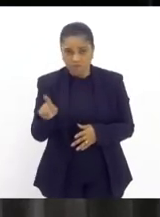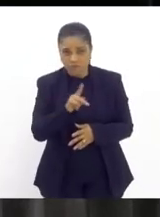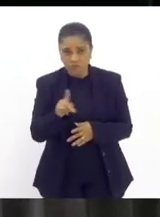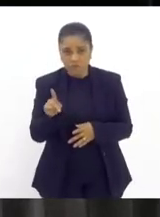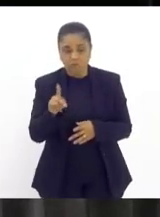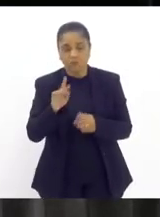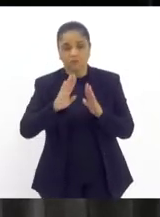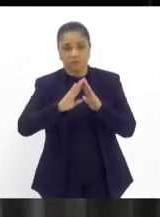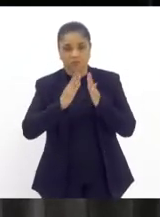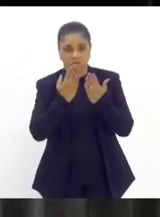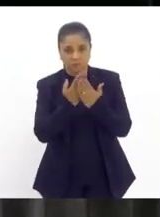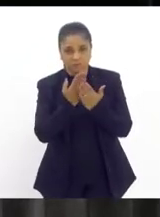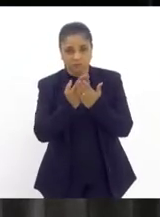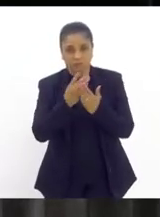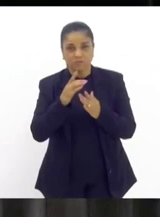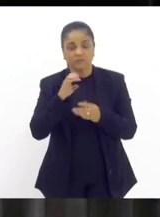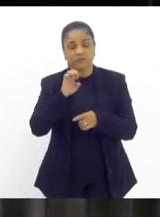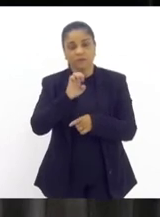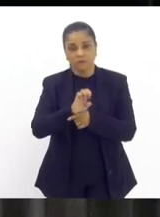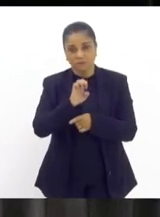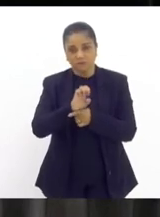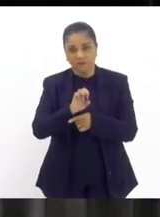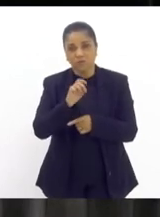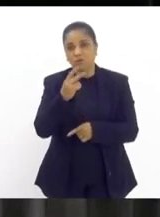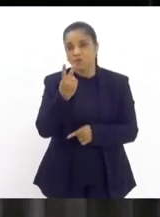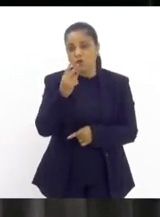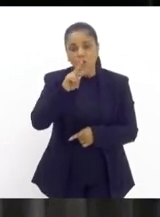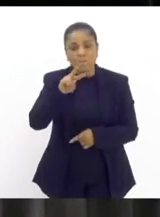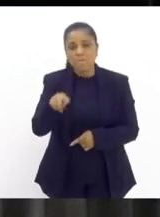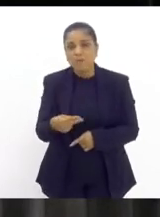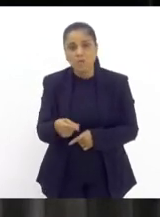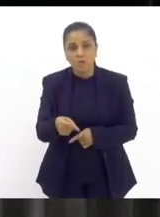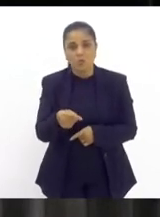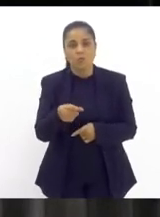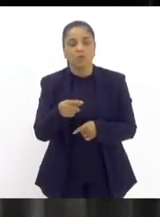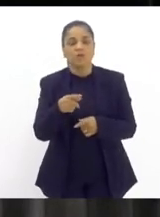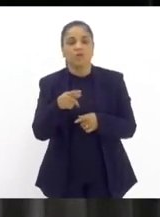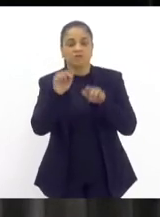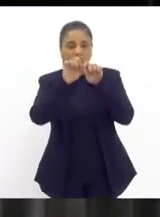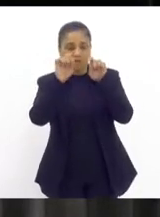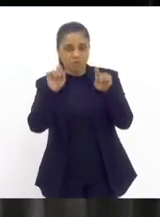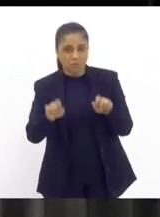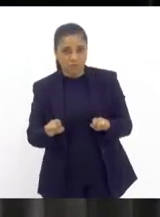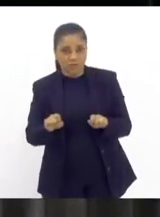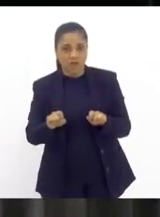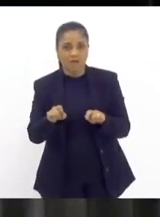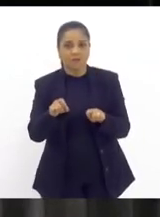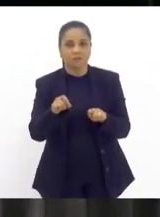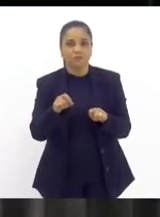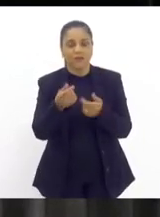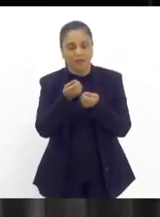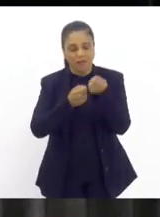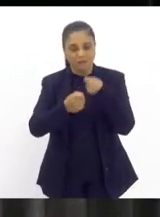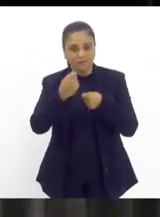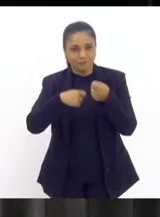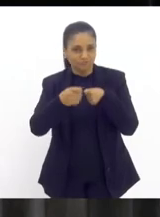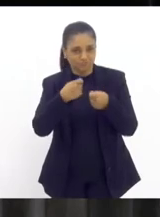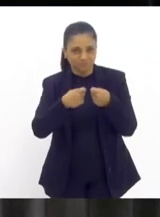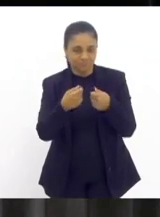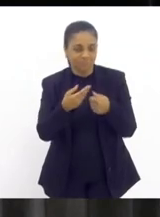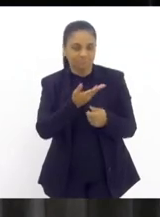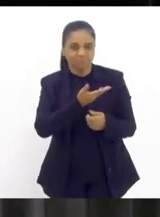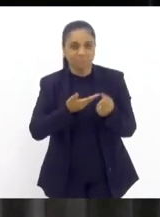base de r$ 2000 e para funcionários administrativos das escolas que não tem o piso definido